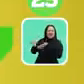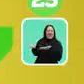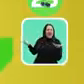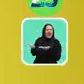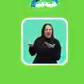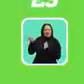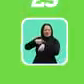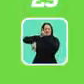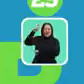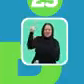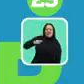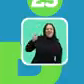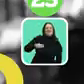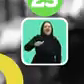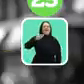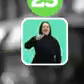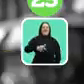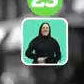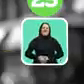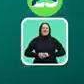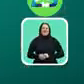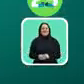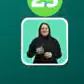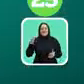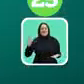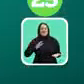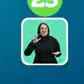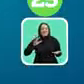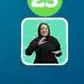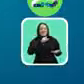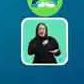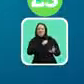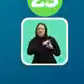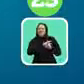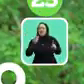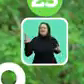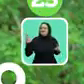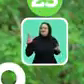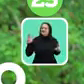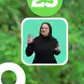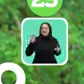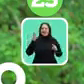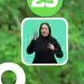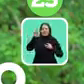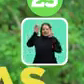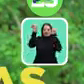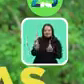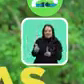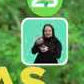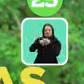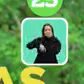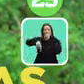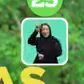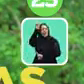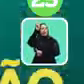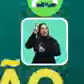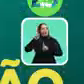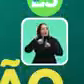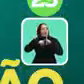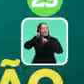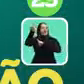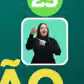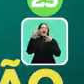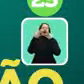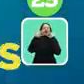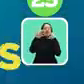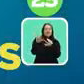ele fez, ele vai fazer muito mais. O amor tudo vence. A superação das deficiências com